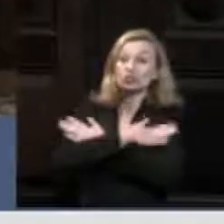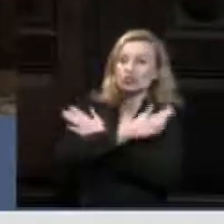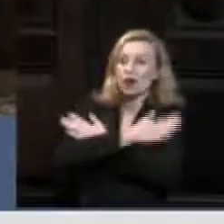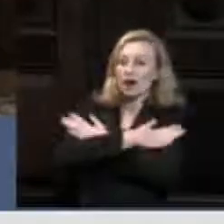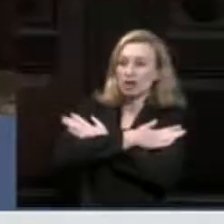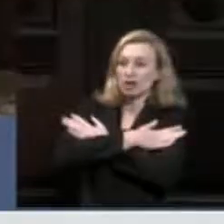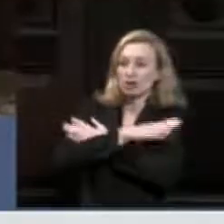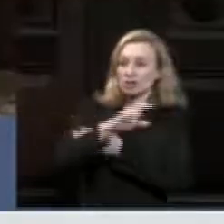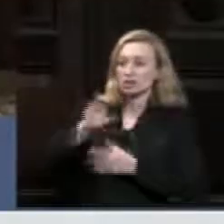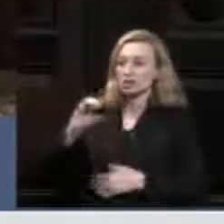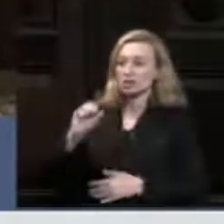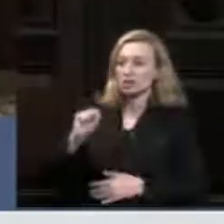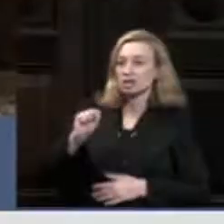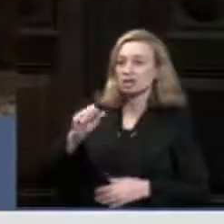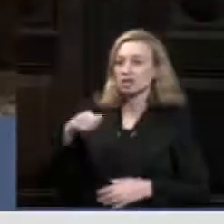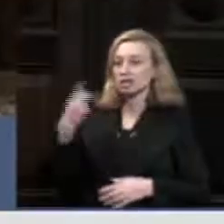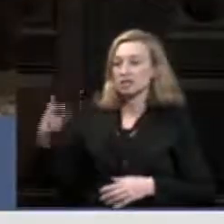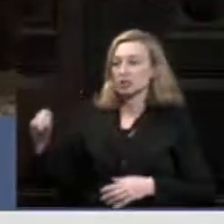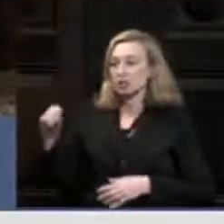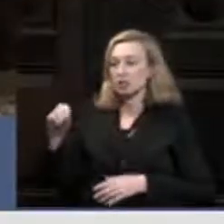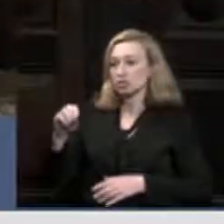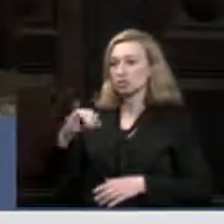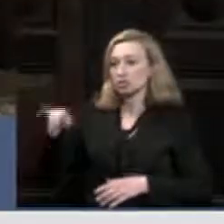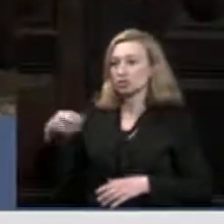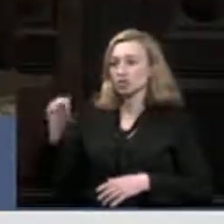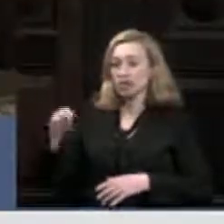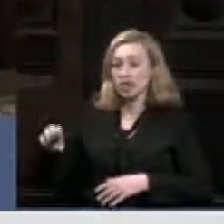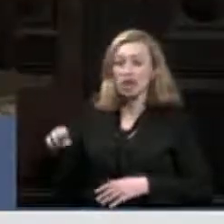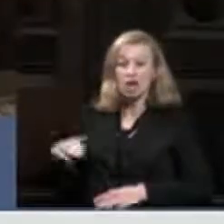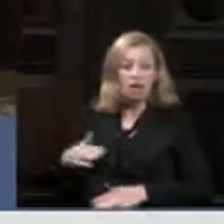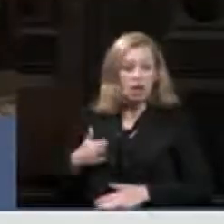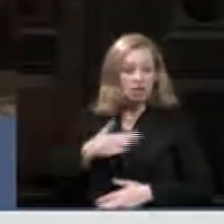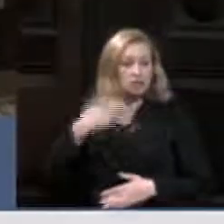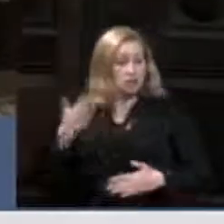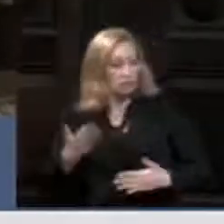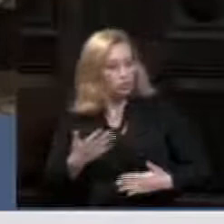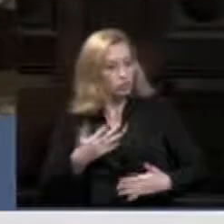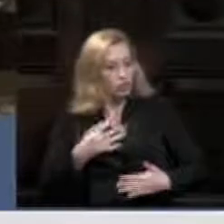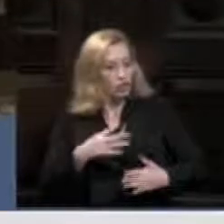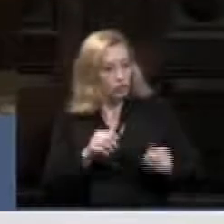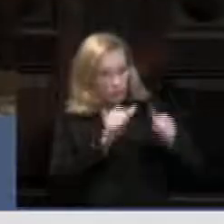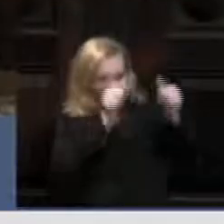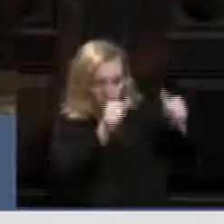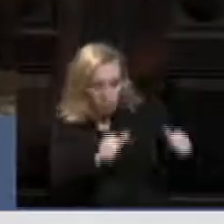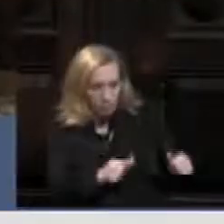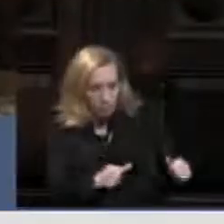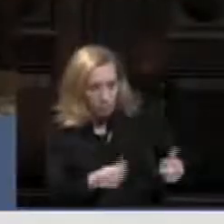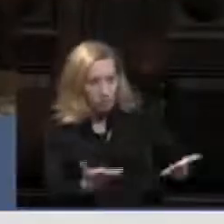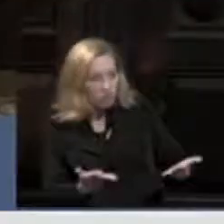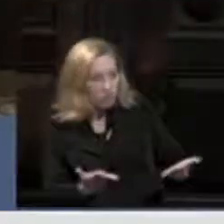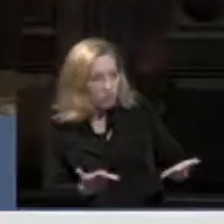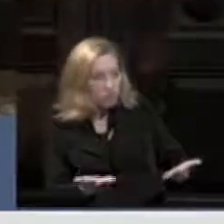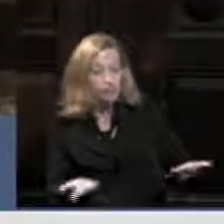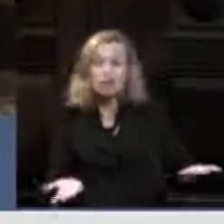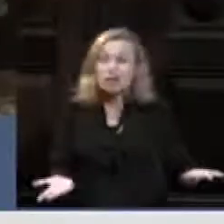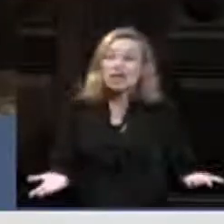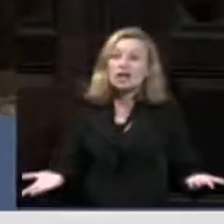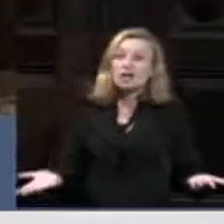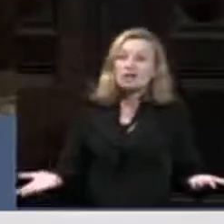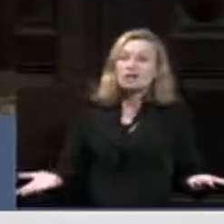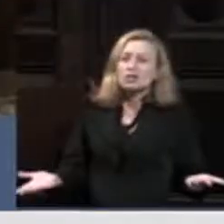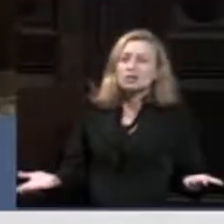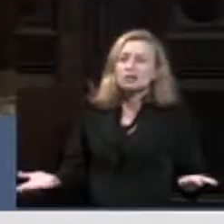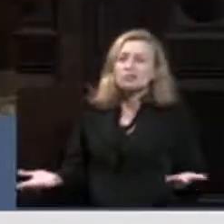real, pelo menos assim foi para mim. Então, nos templos religiosos, esse convívio se dá de